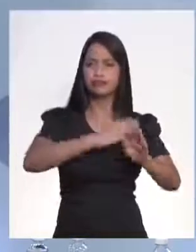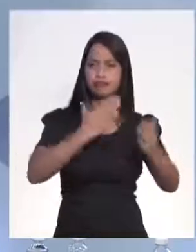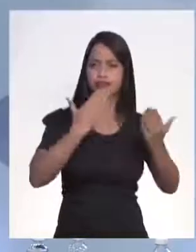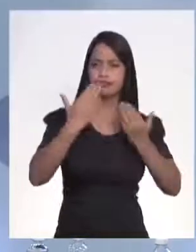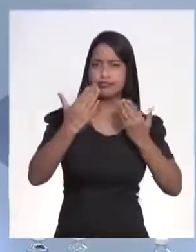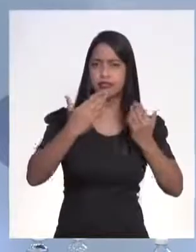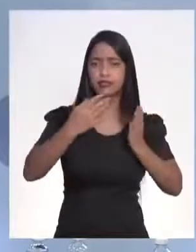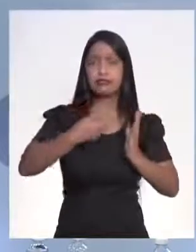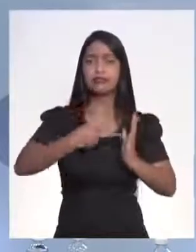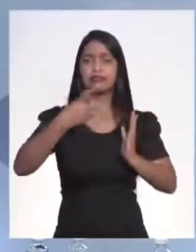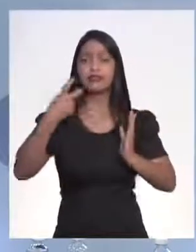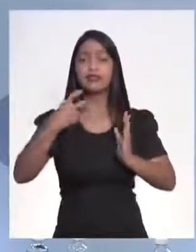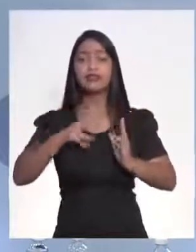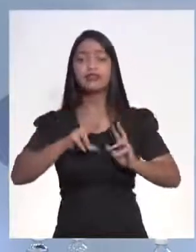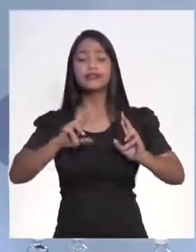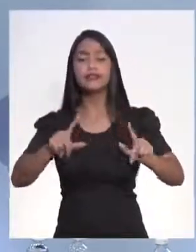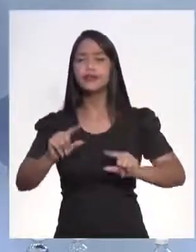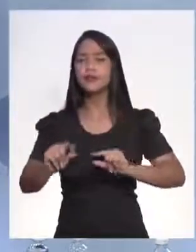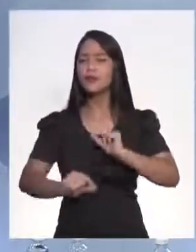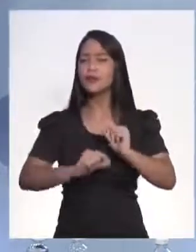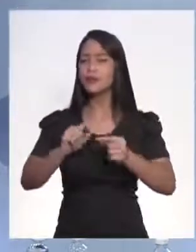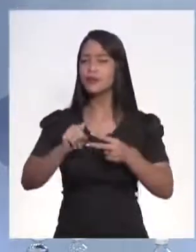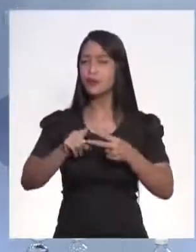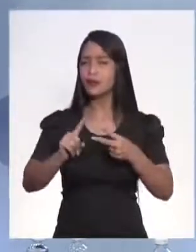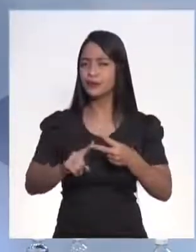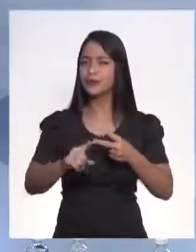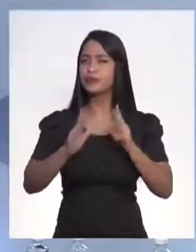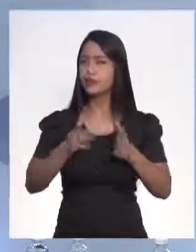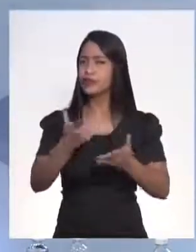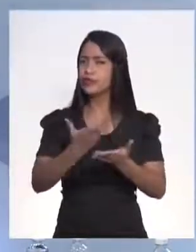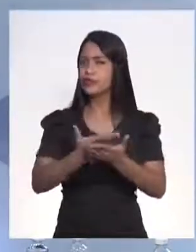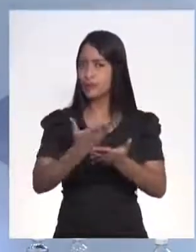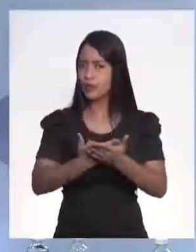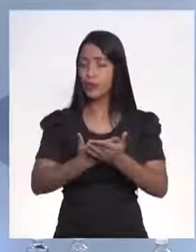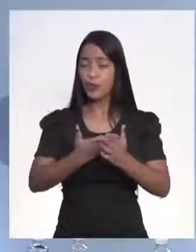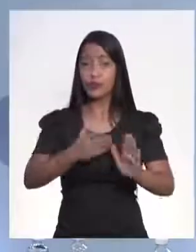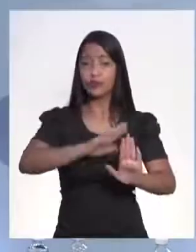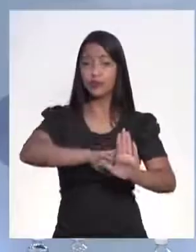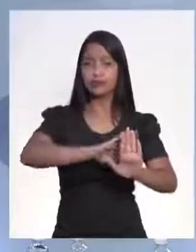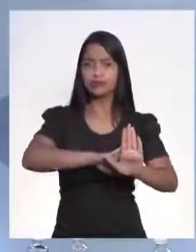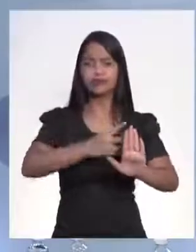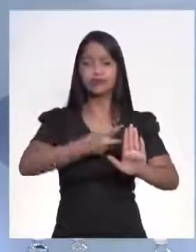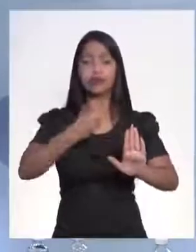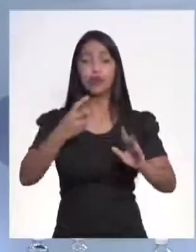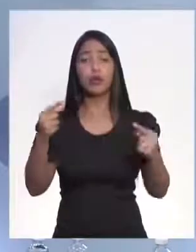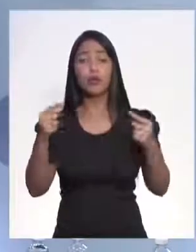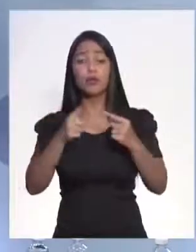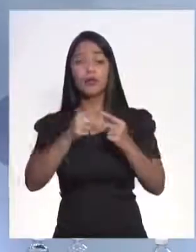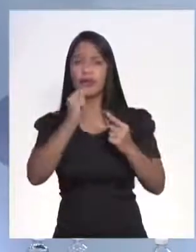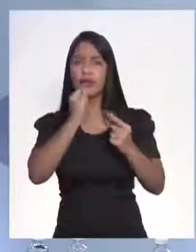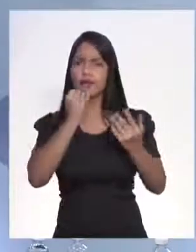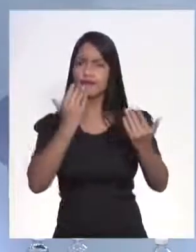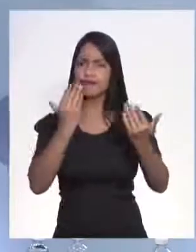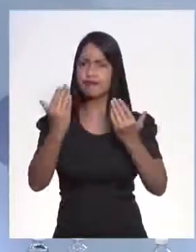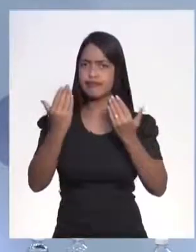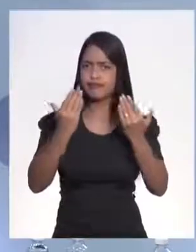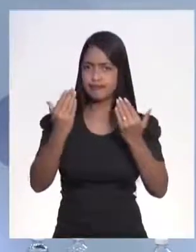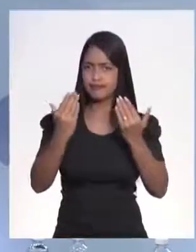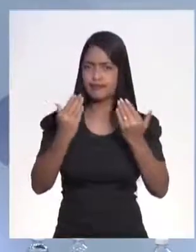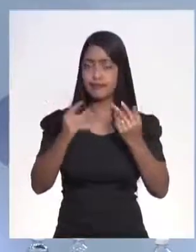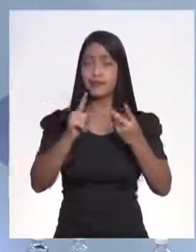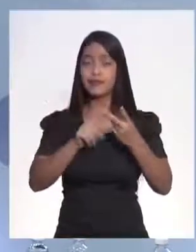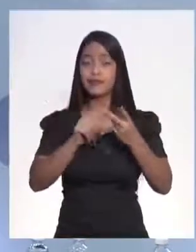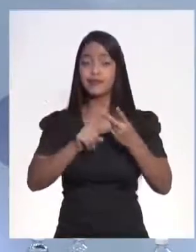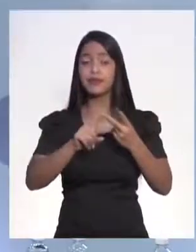por causa que você já estudaram até coloquei aqui no slide o que a conotação representa o sentido figurado enquanto que é denotação sentido